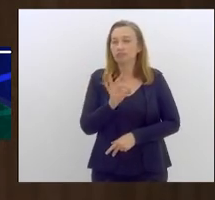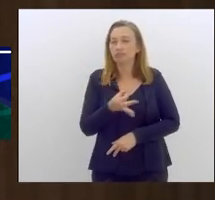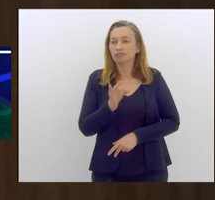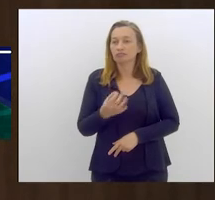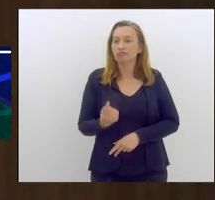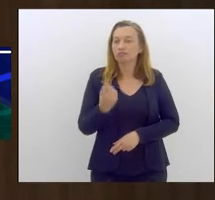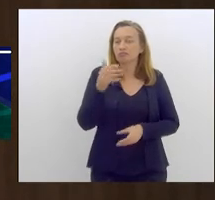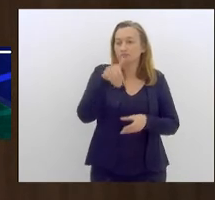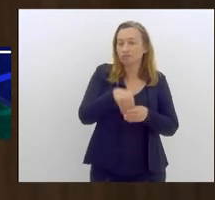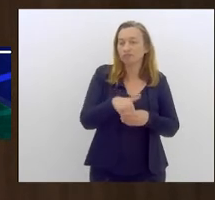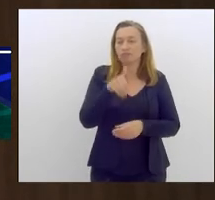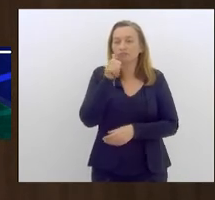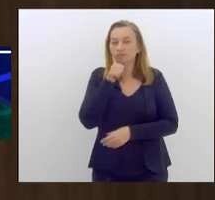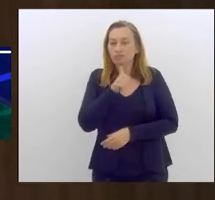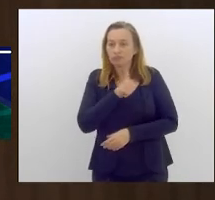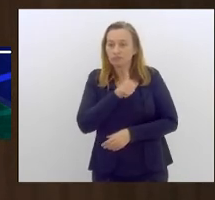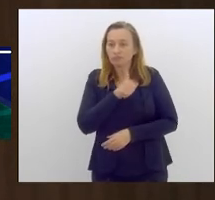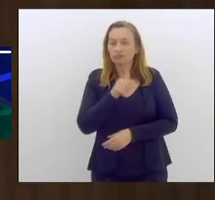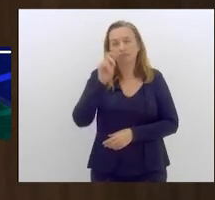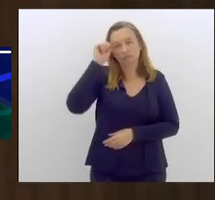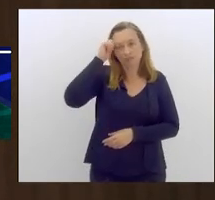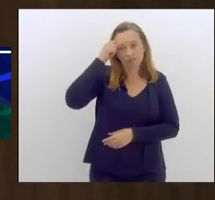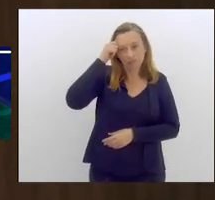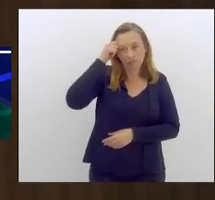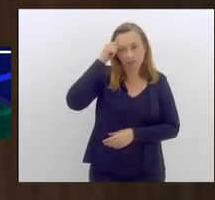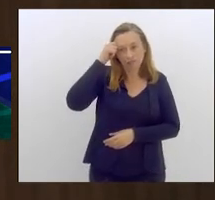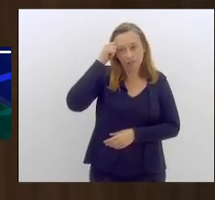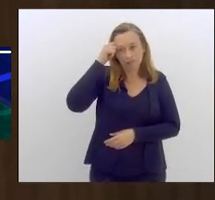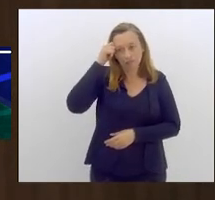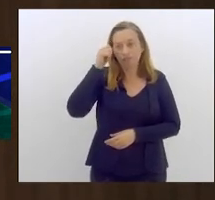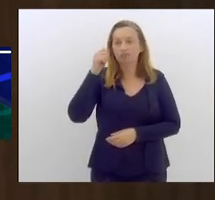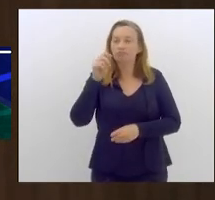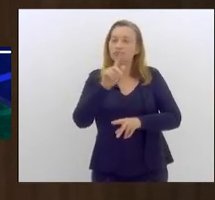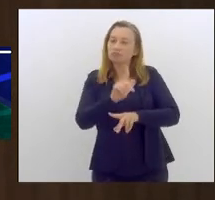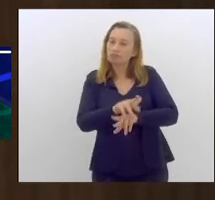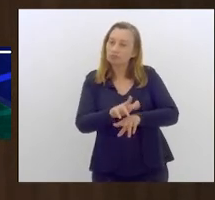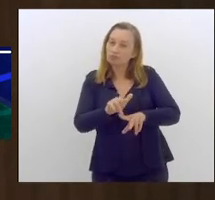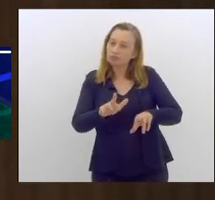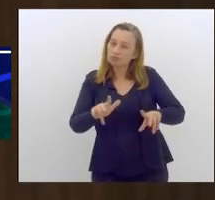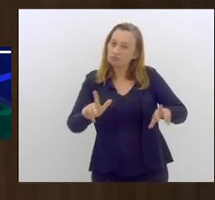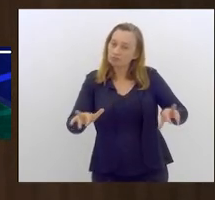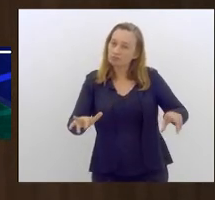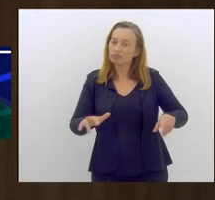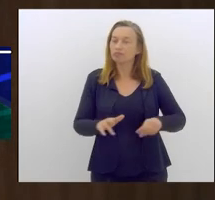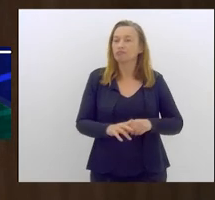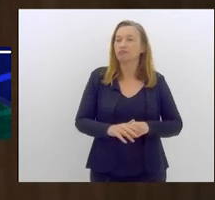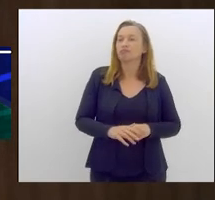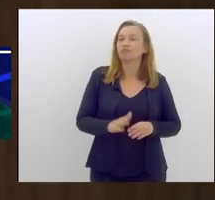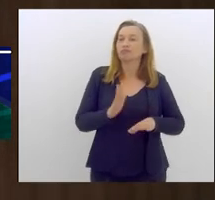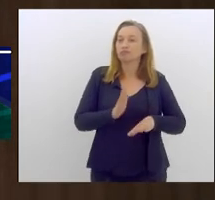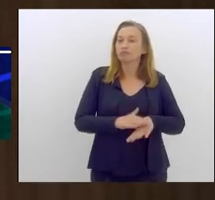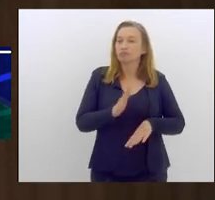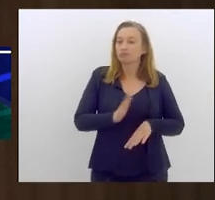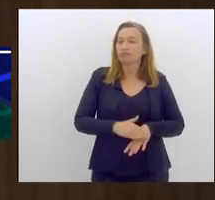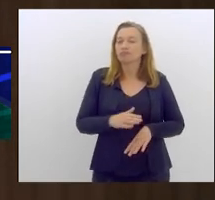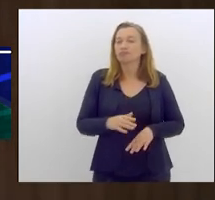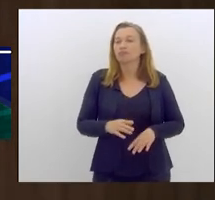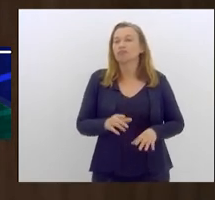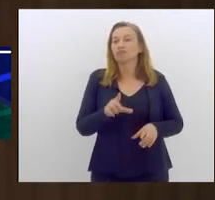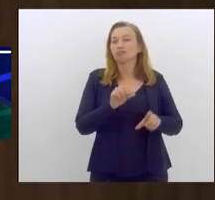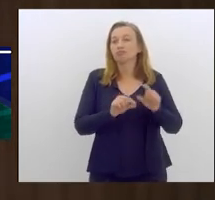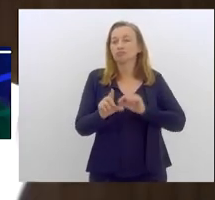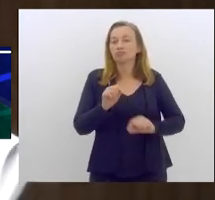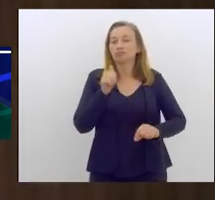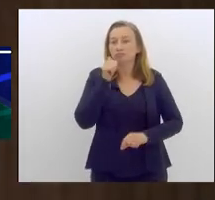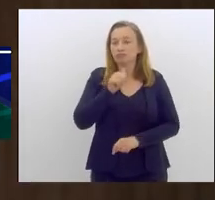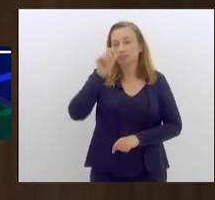voto feminino, de um voto negro, de um voto pela diversidade, de um voto que cada vez mais vem elegendo